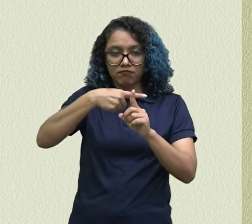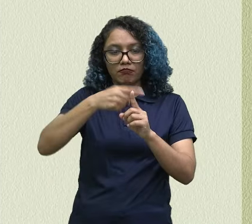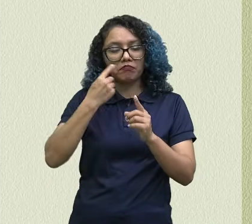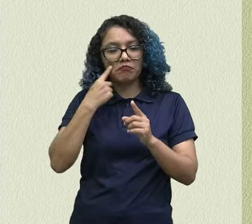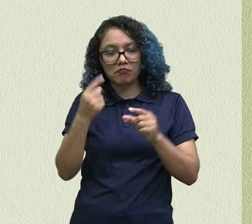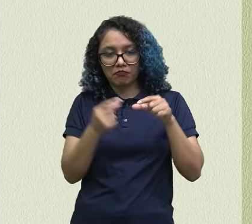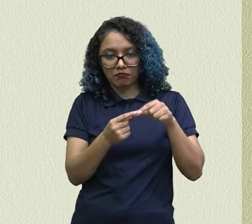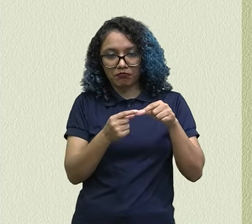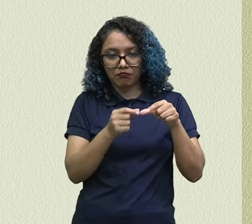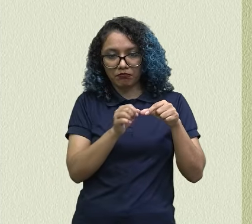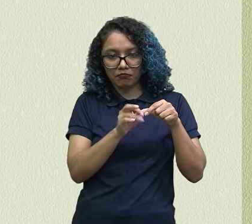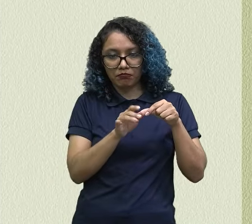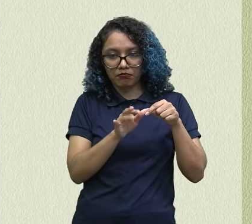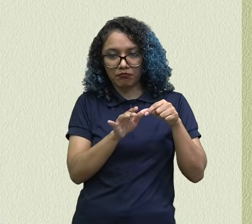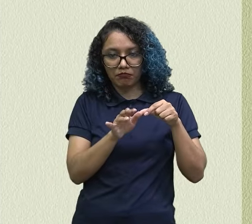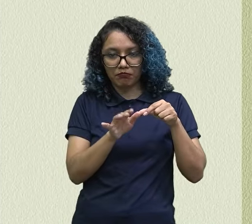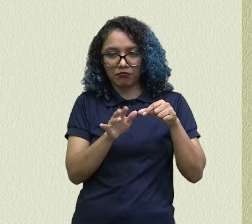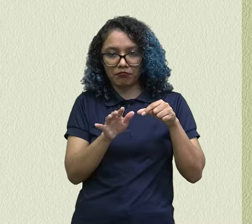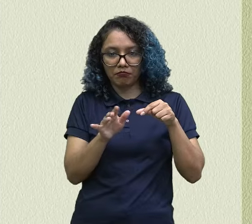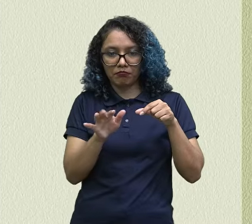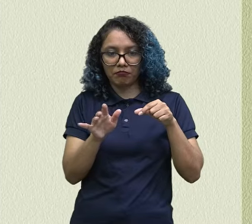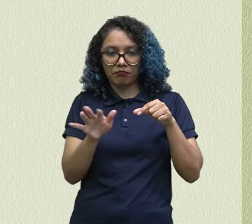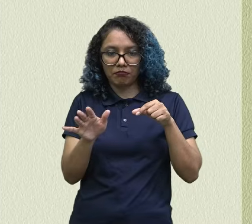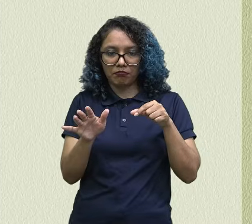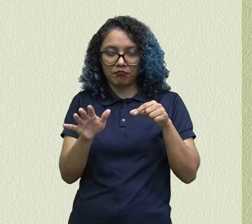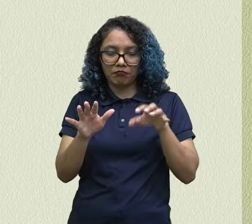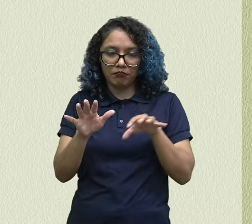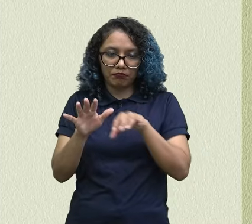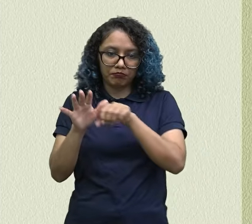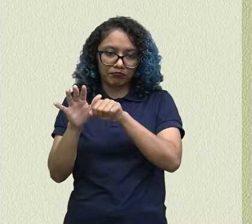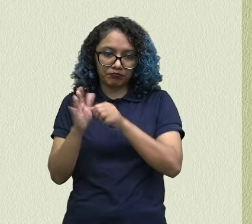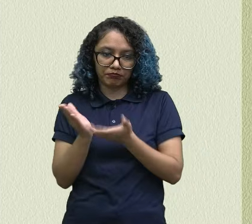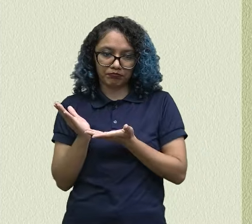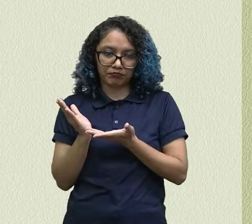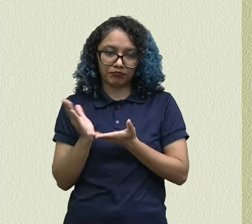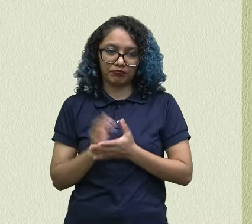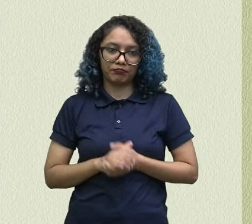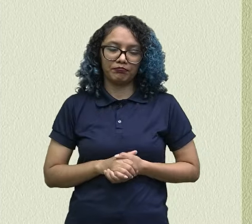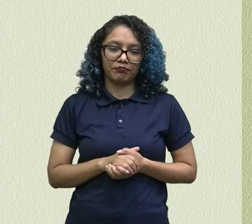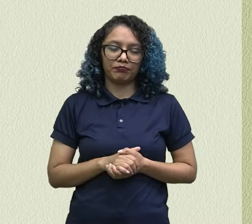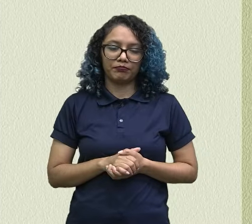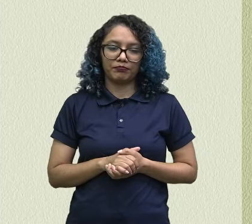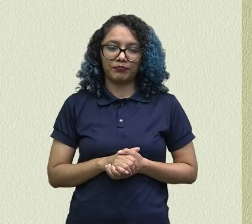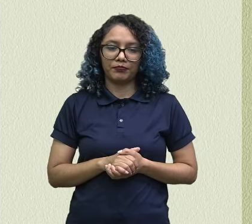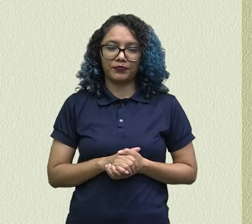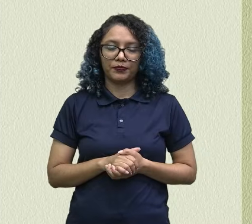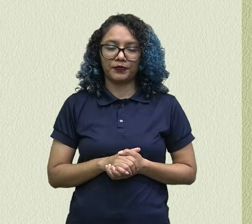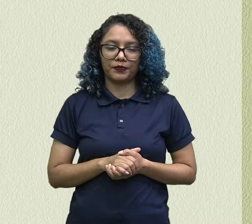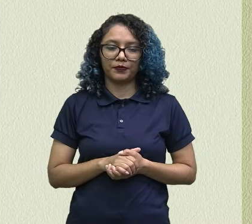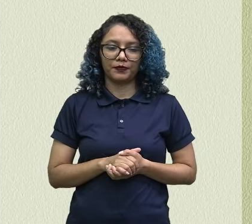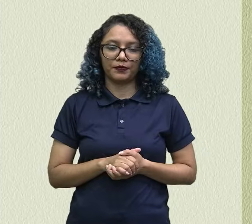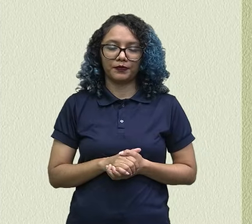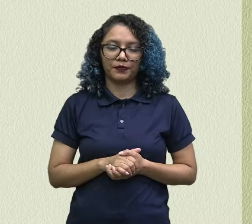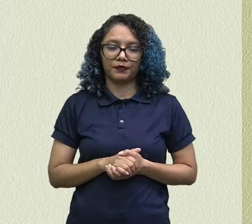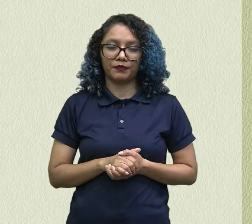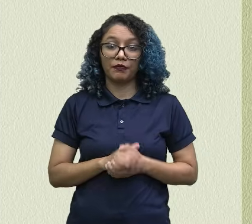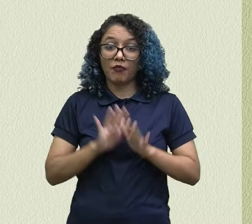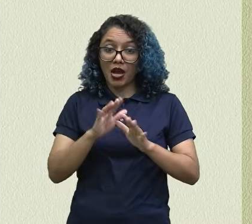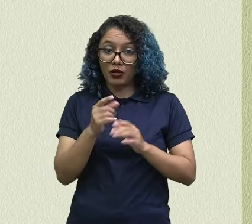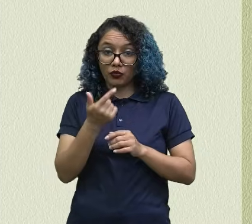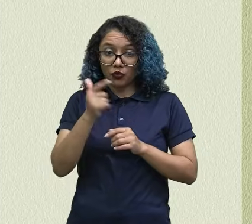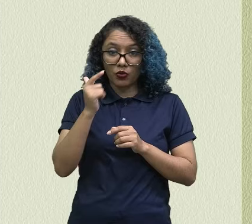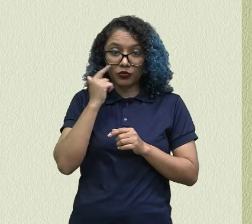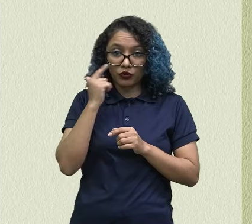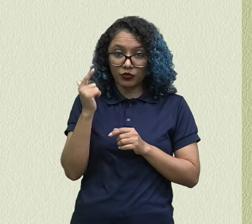a sofrer dissolução, como você vê na equação. Por outro lado, no cátodo, há